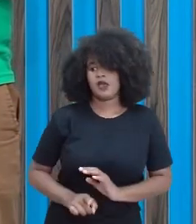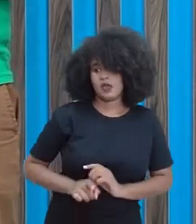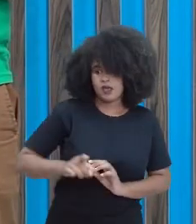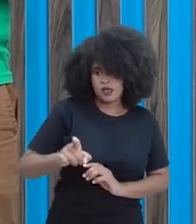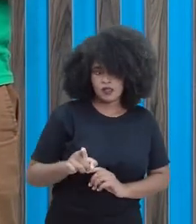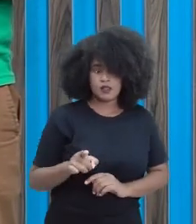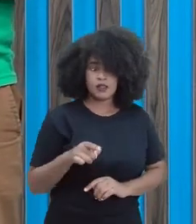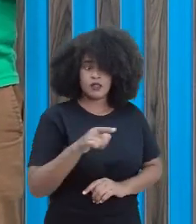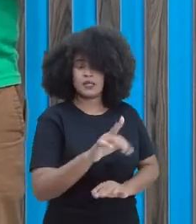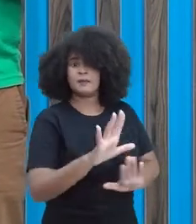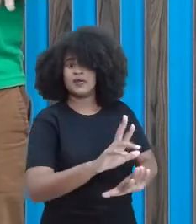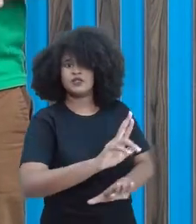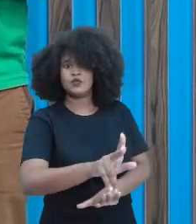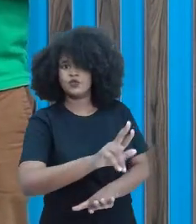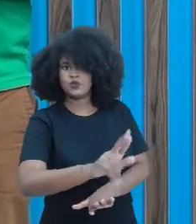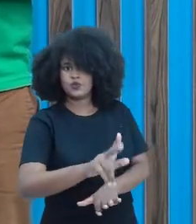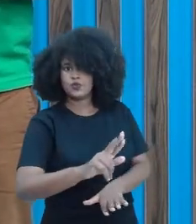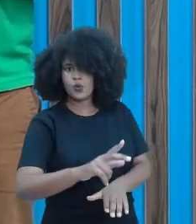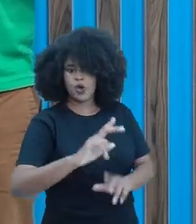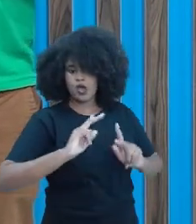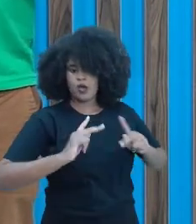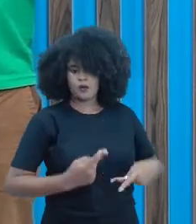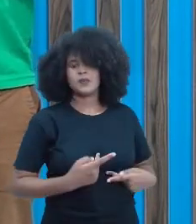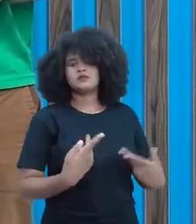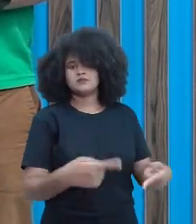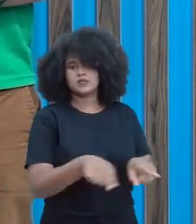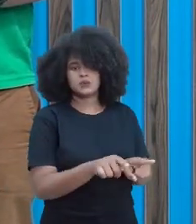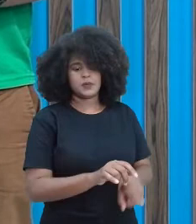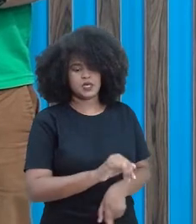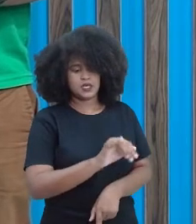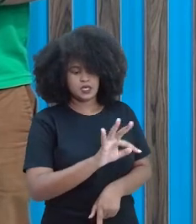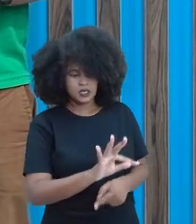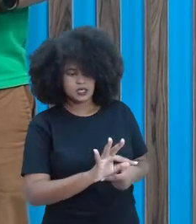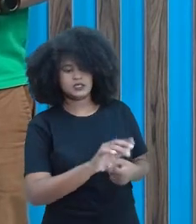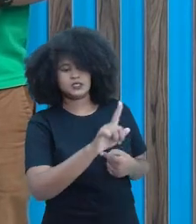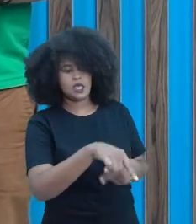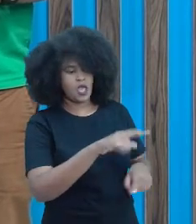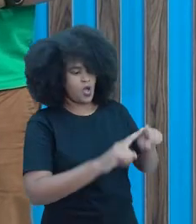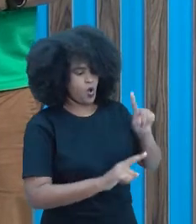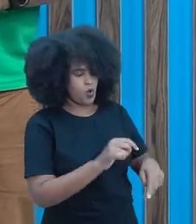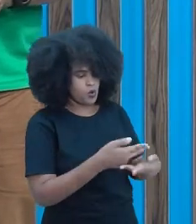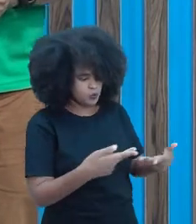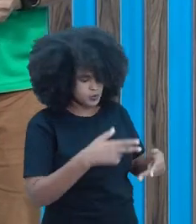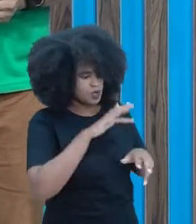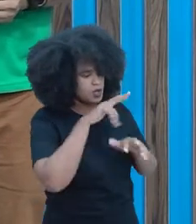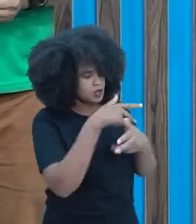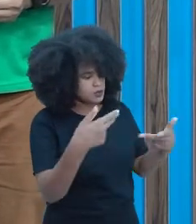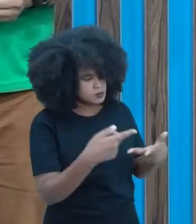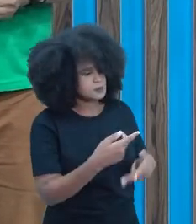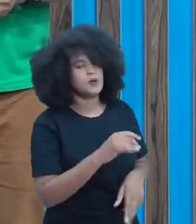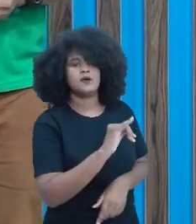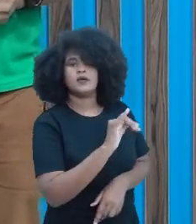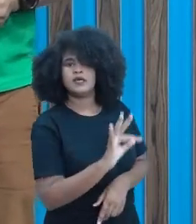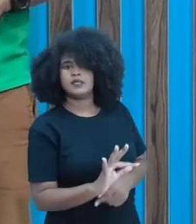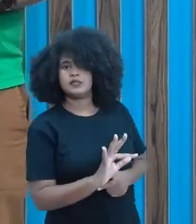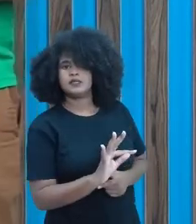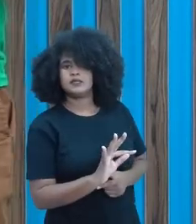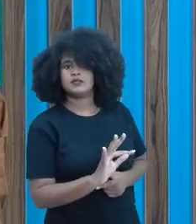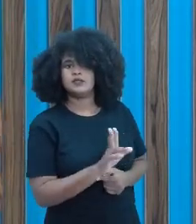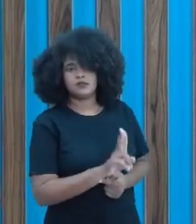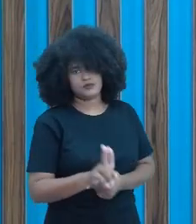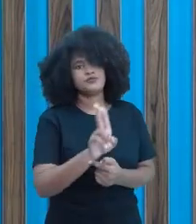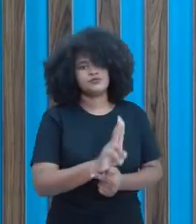humanos, tá? Qualquer coisa sem ser seres humanos, no caso dos pronomes, terceira pessoa singular, it,